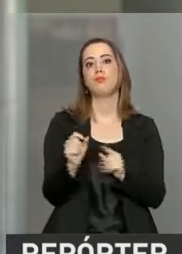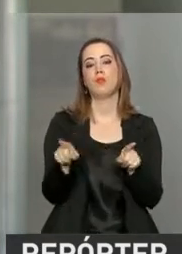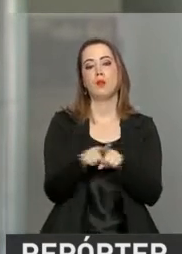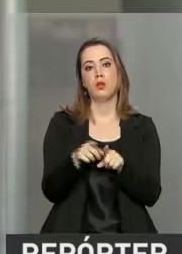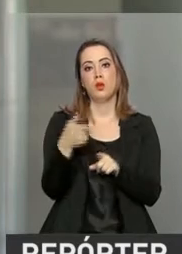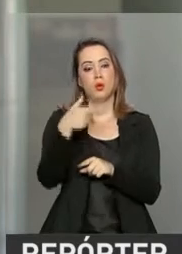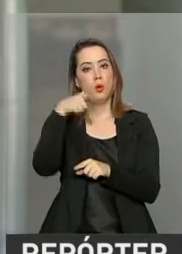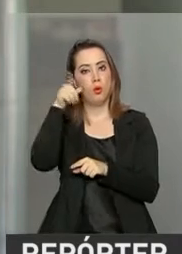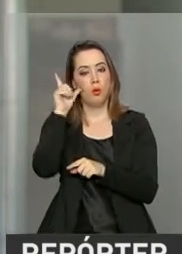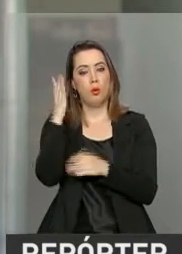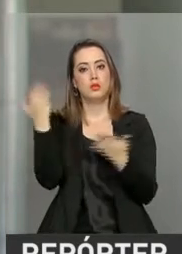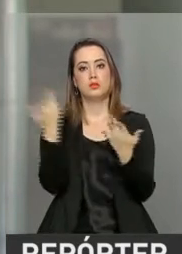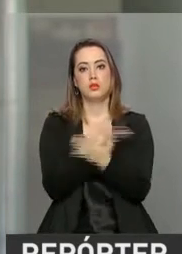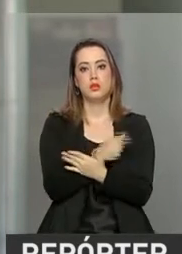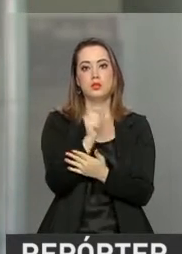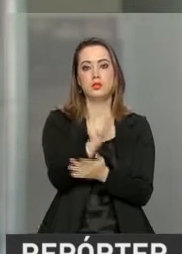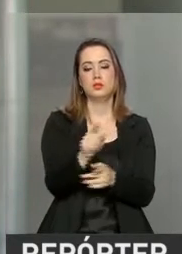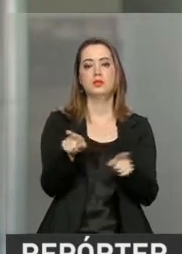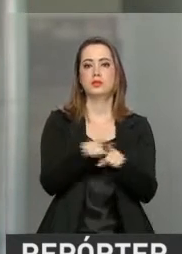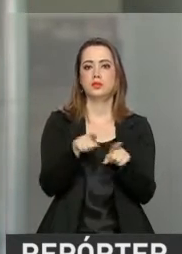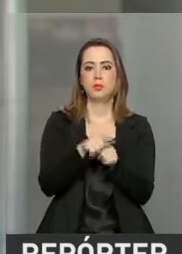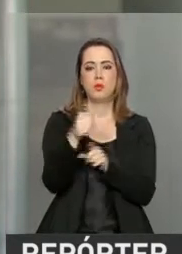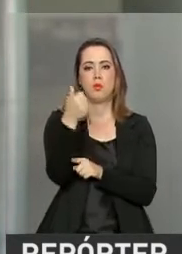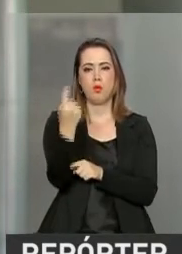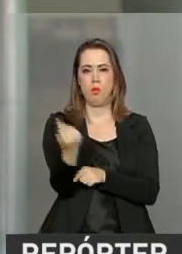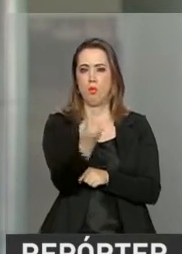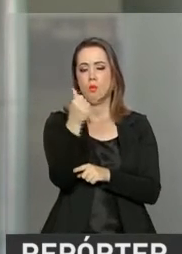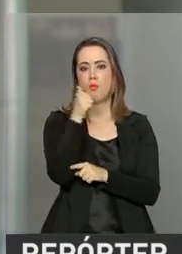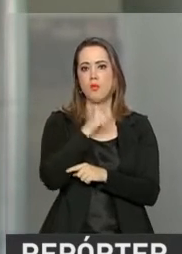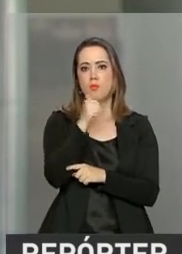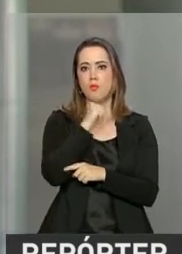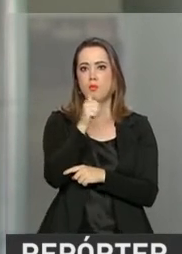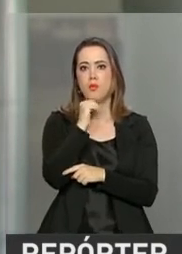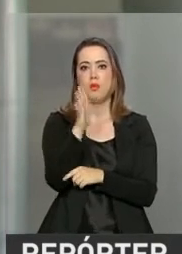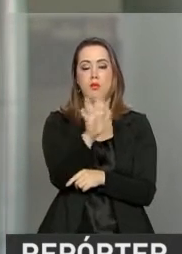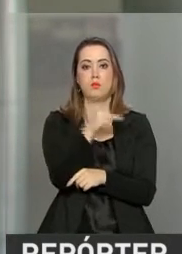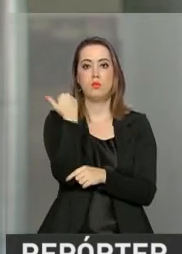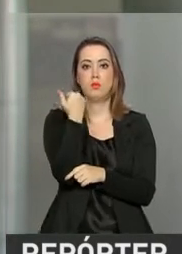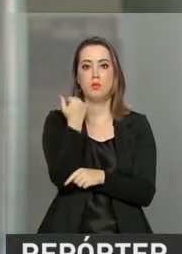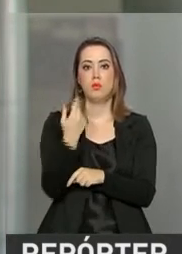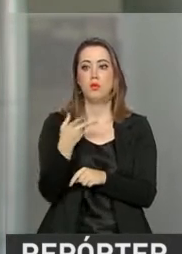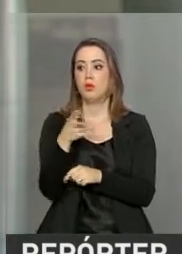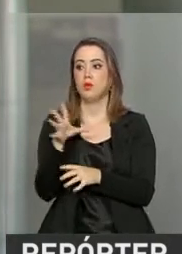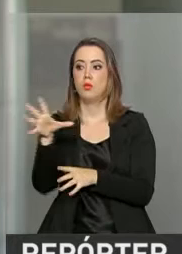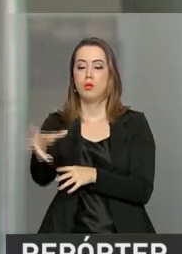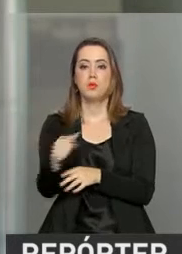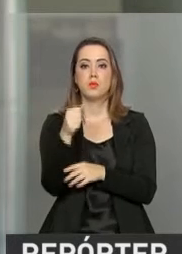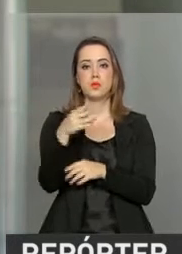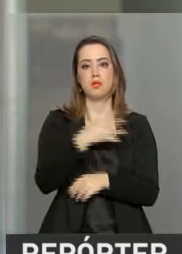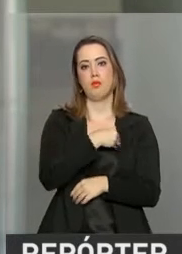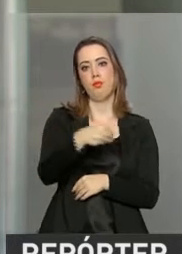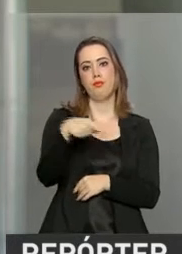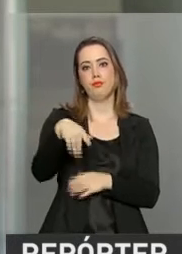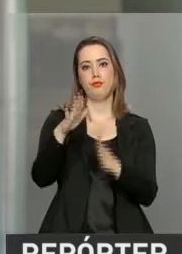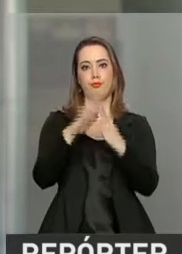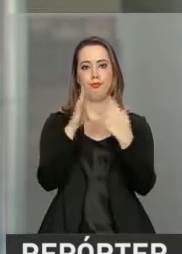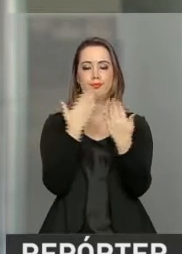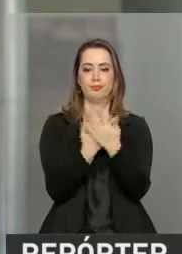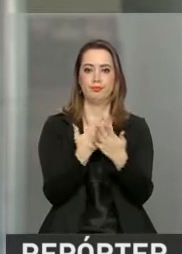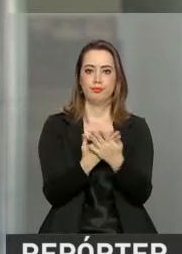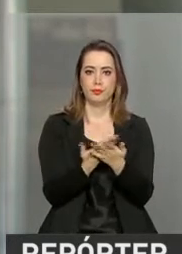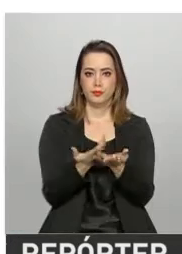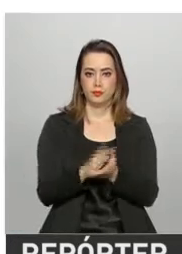mais um caso uma mulher foi assassinada no fim da tarde ao buscar o filho na escola pelas redes sociais o presidente em exercício